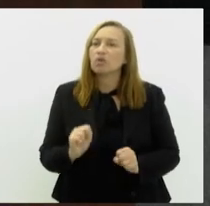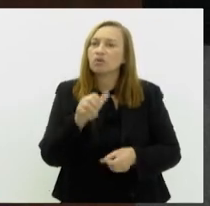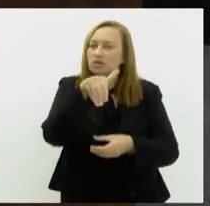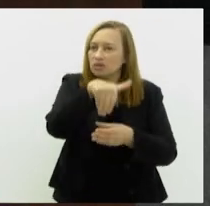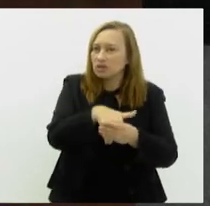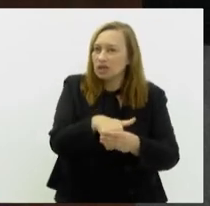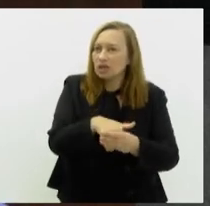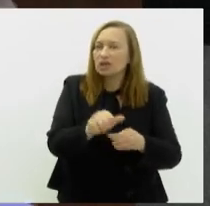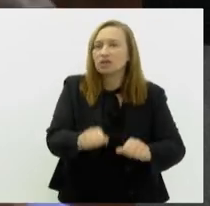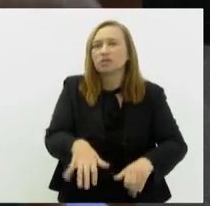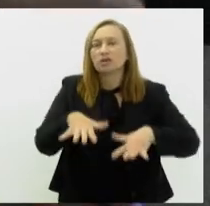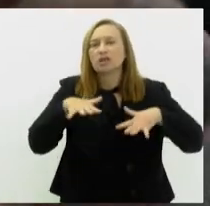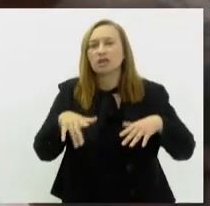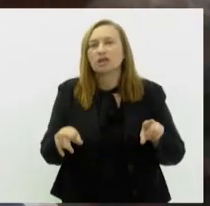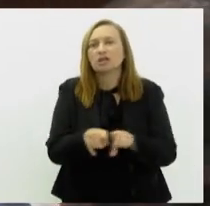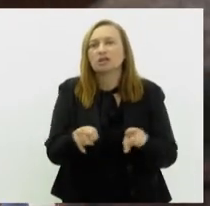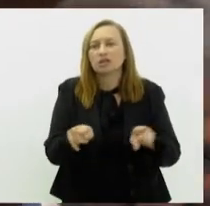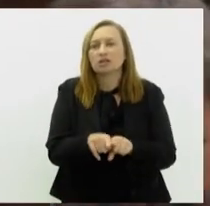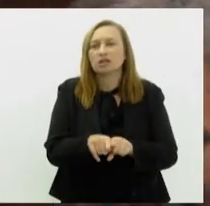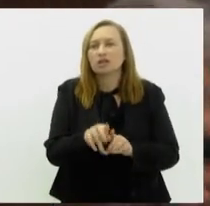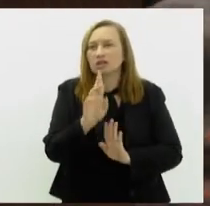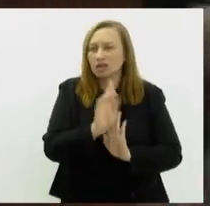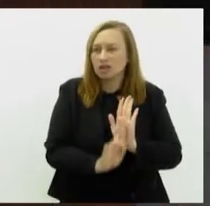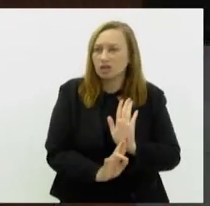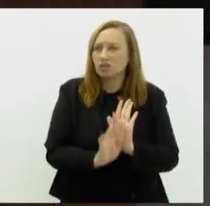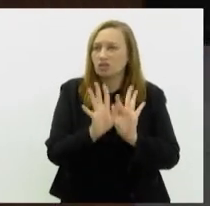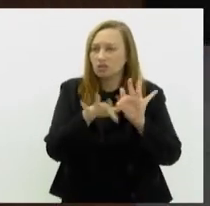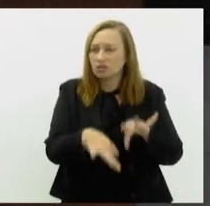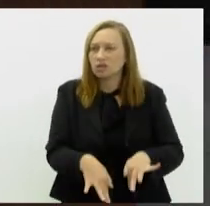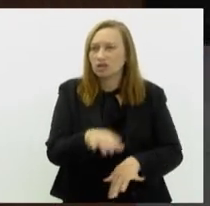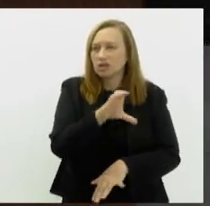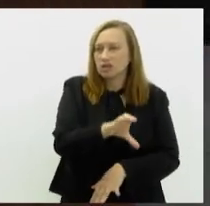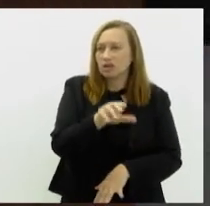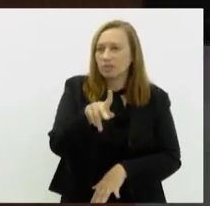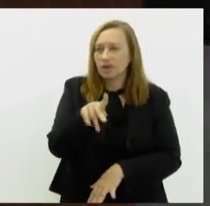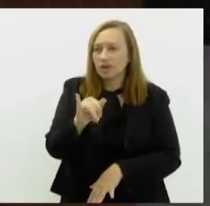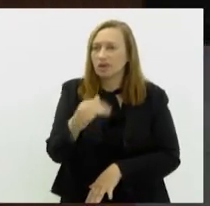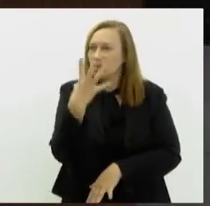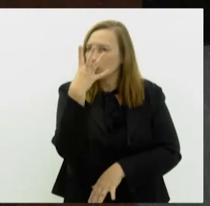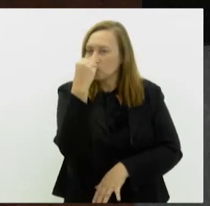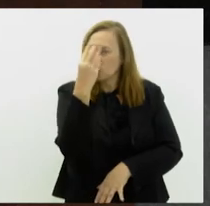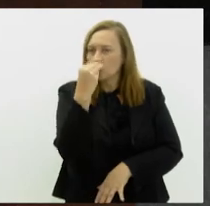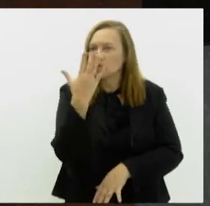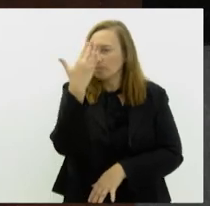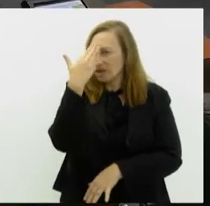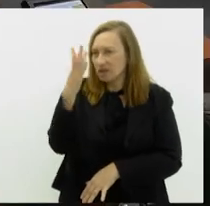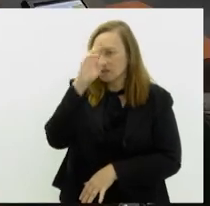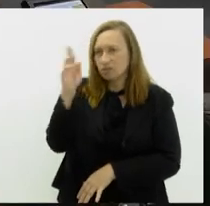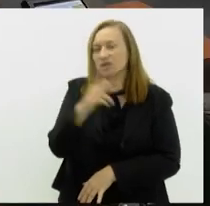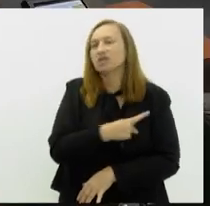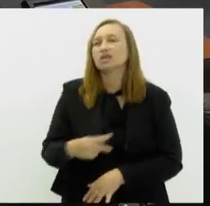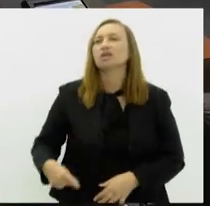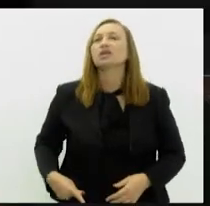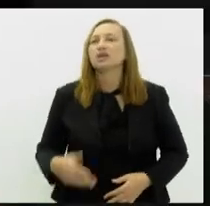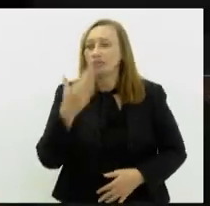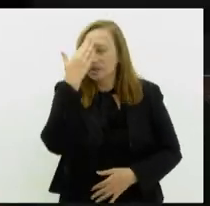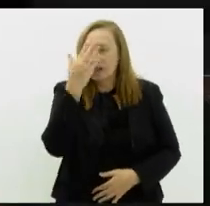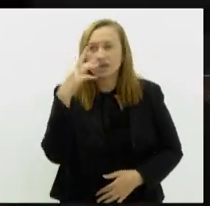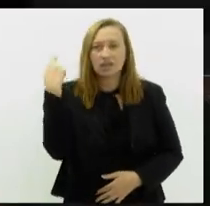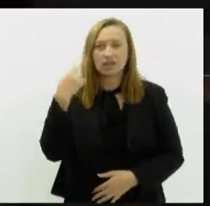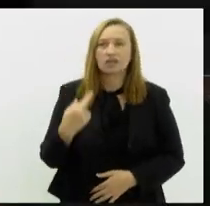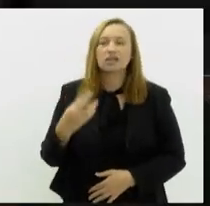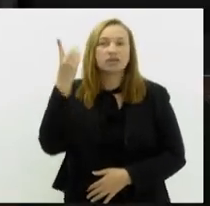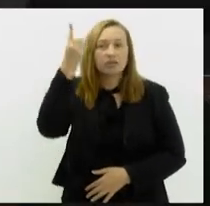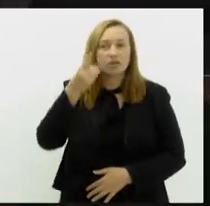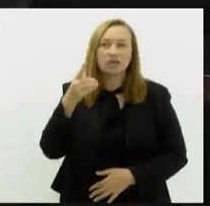no plenário também esse relatório final da CPI do reconhecimento fotográfico. Muito obrigada, senhor obrigado, presidente. Obrigado, deputada Renata Souza. Deputado